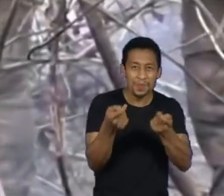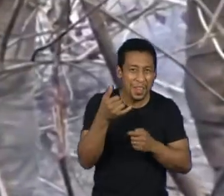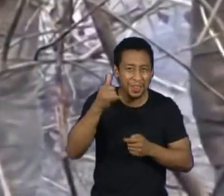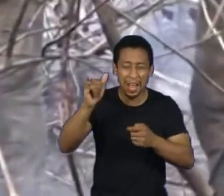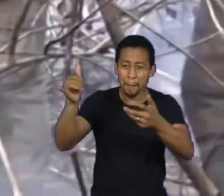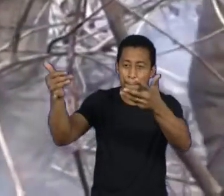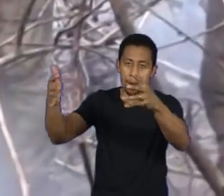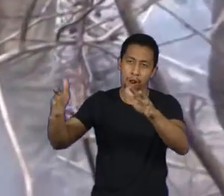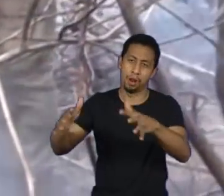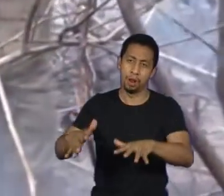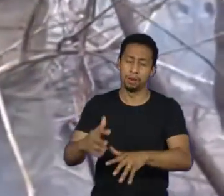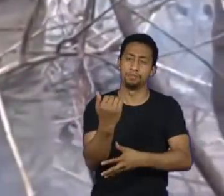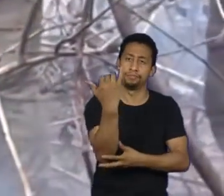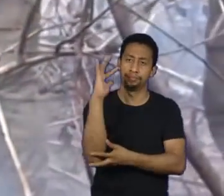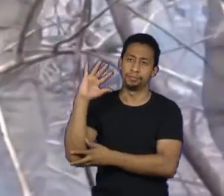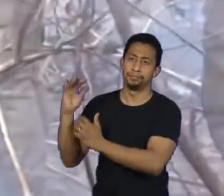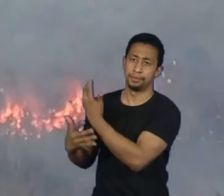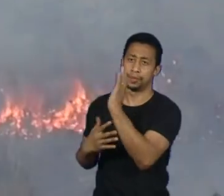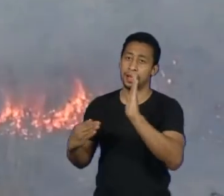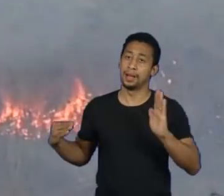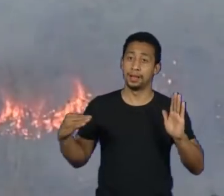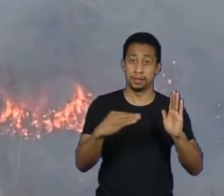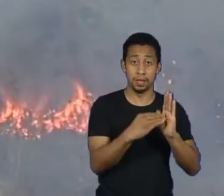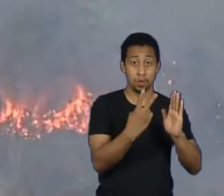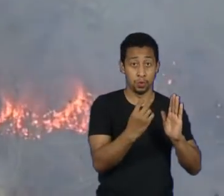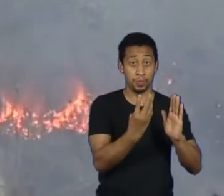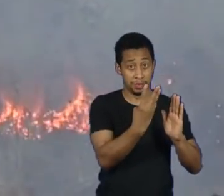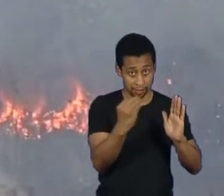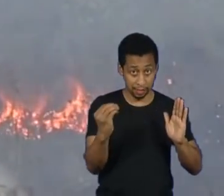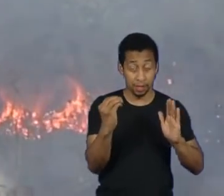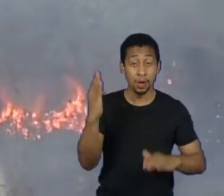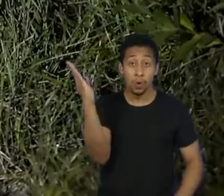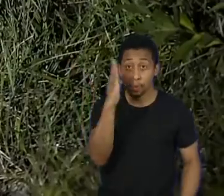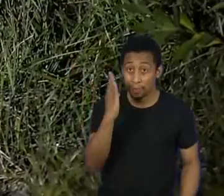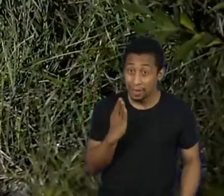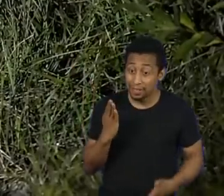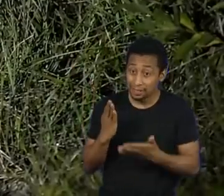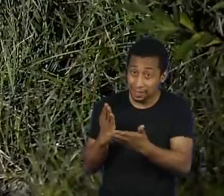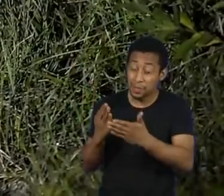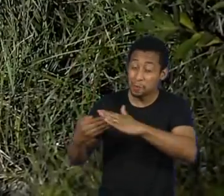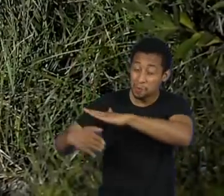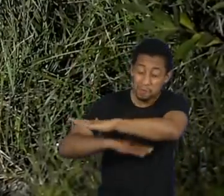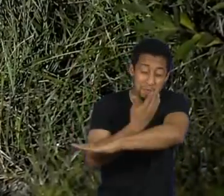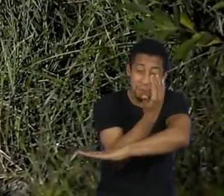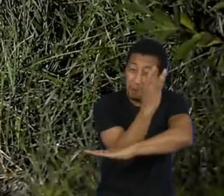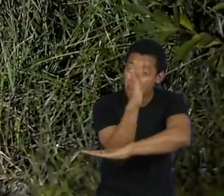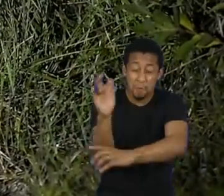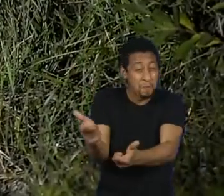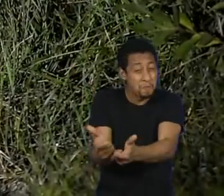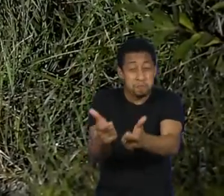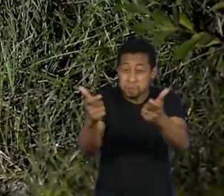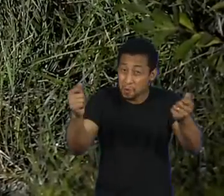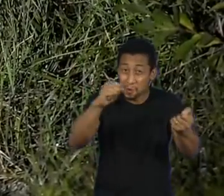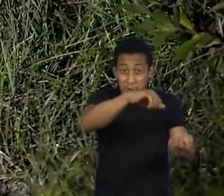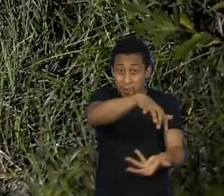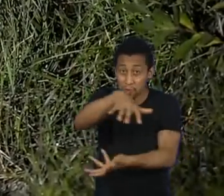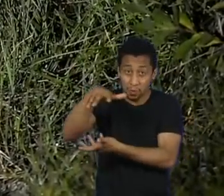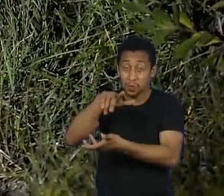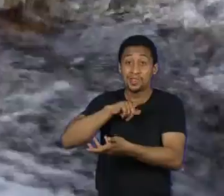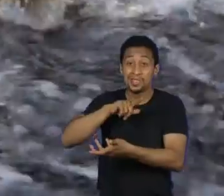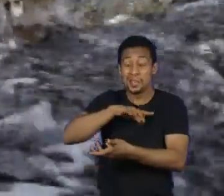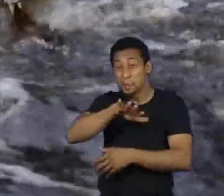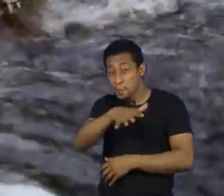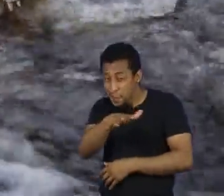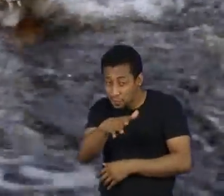da natureza até 2030. O Brasil, país com maior biodiversidade, abriga cerca